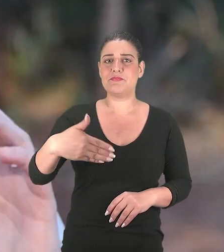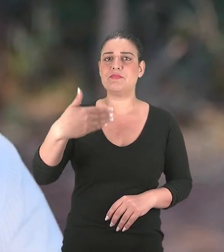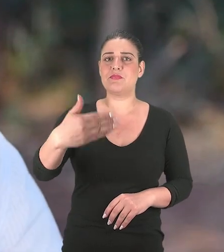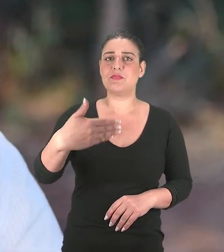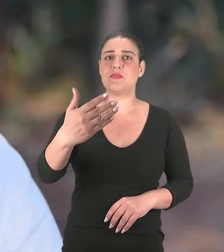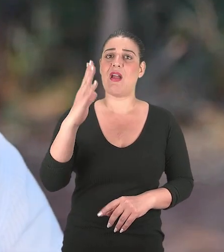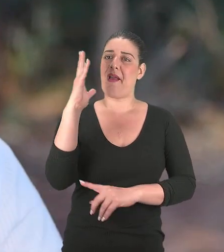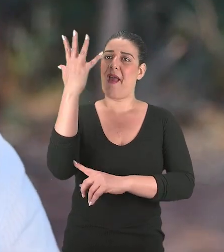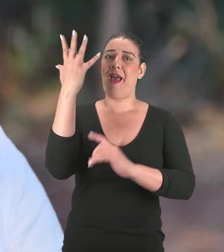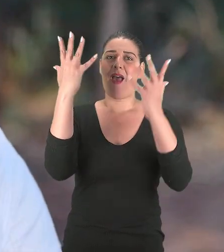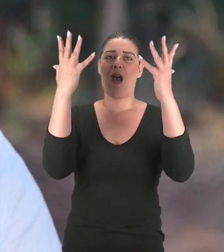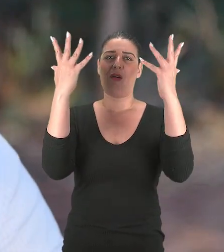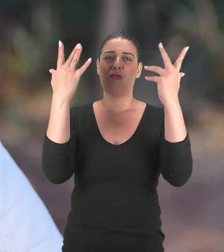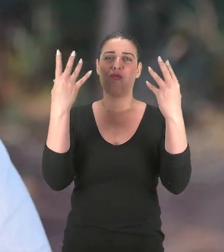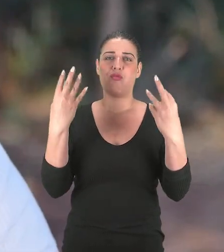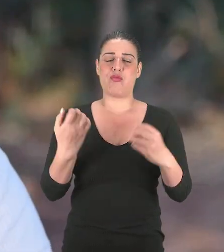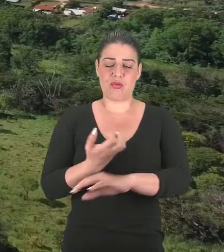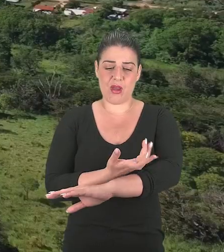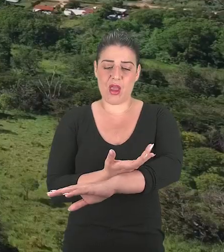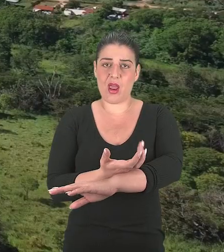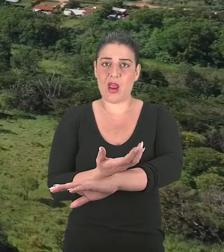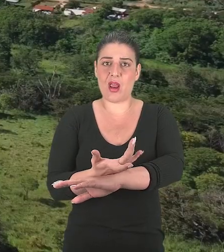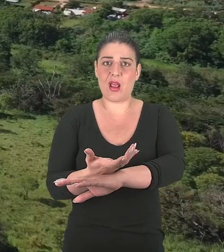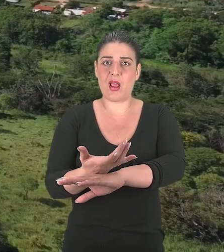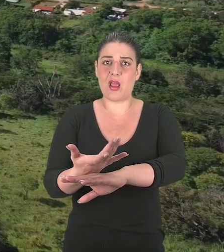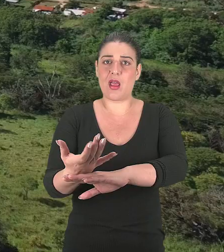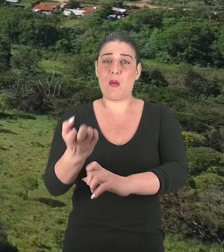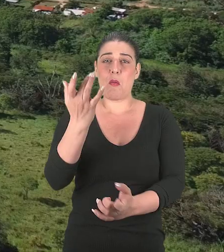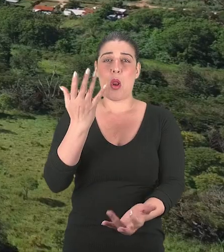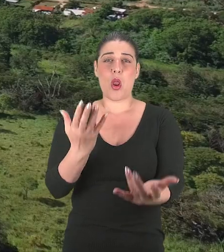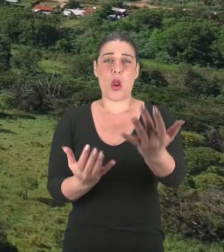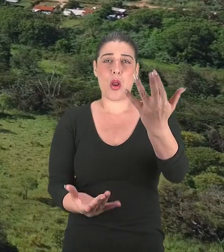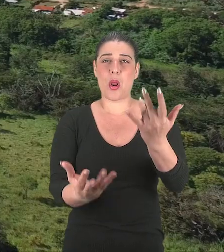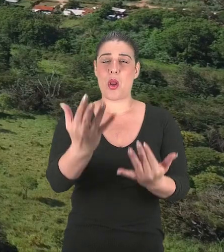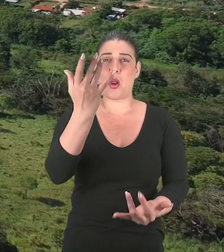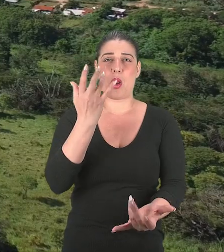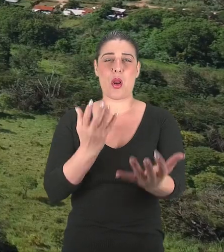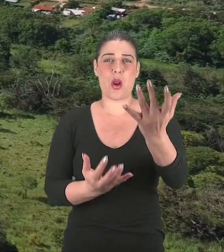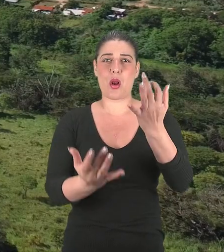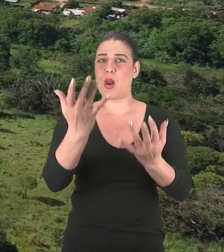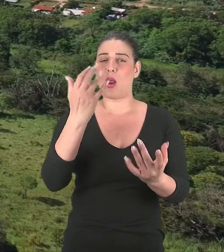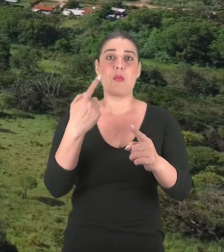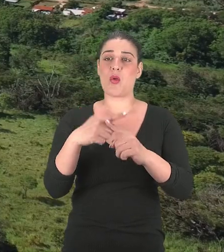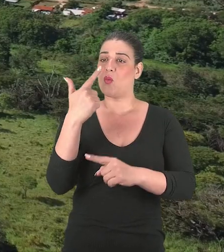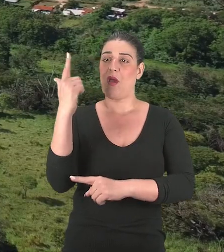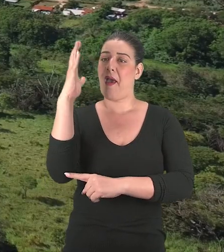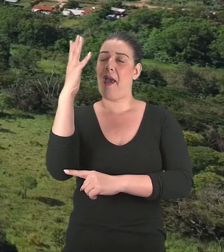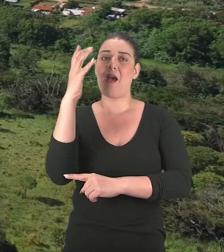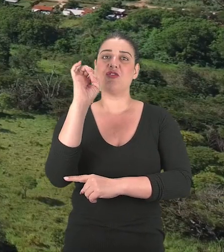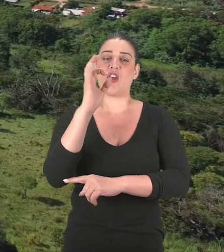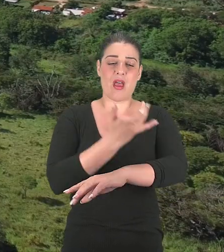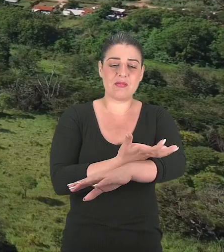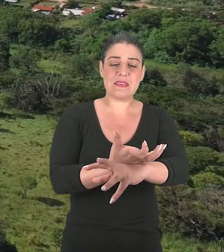as grandes árvores saindo, as gramíneas crescendo e o fogo ficando cada vez maior, porque não tem as árvores, né? Tá só